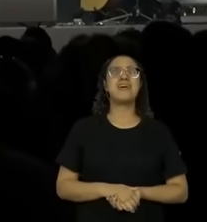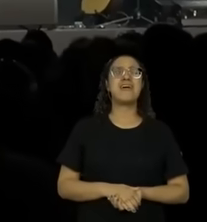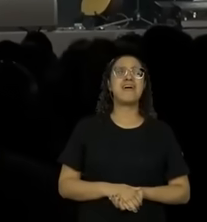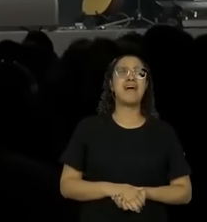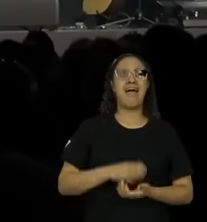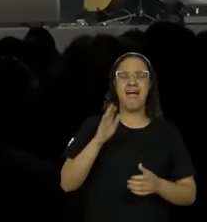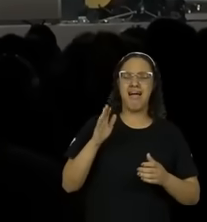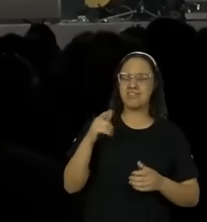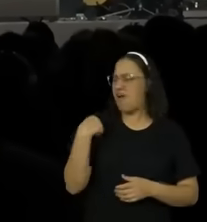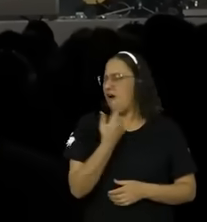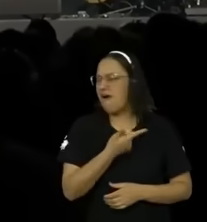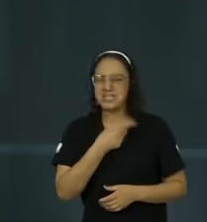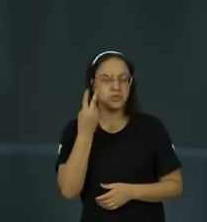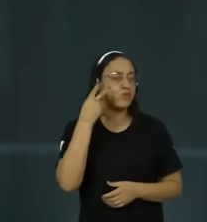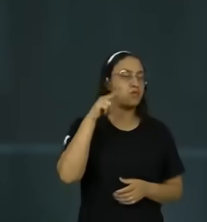José.